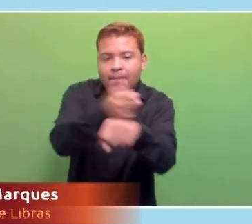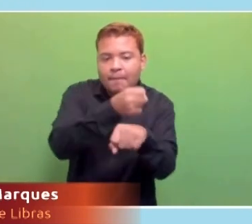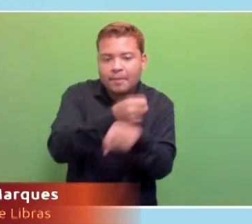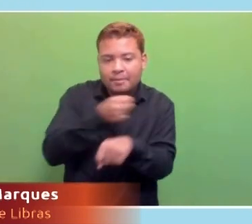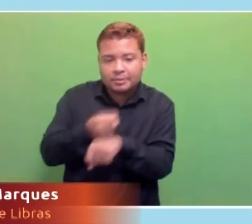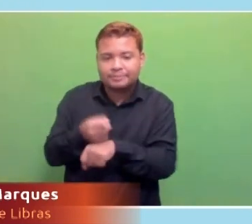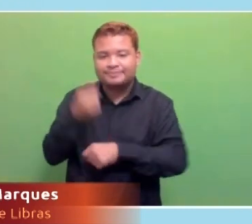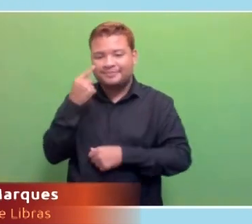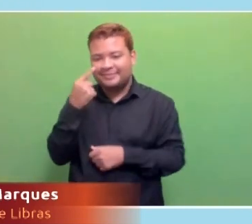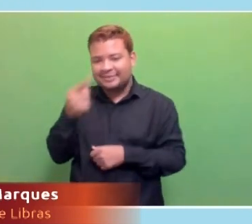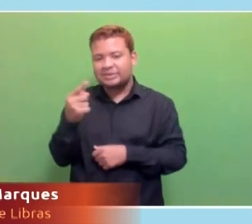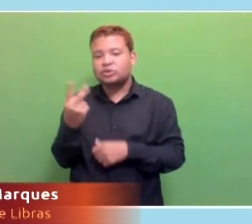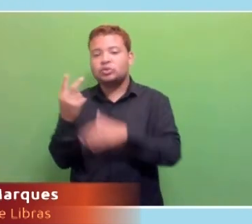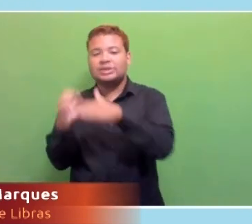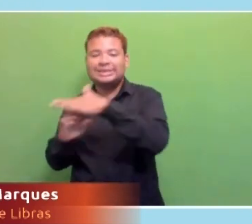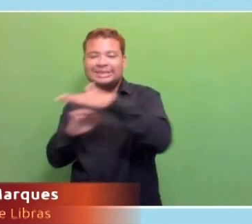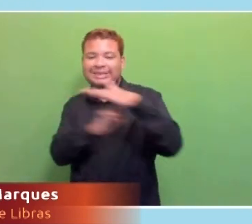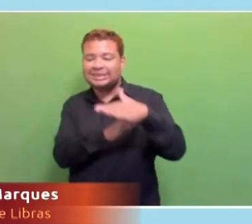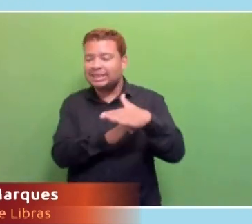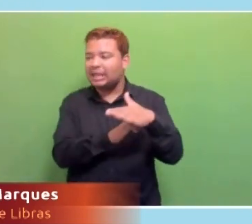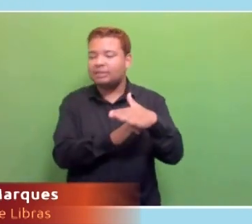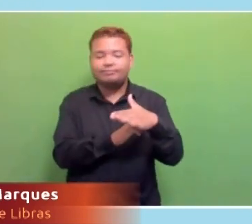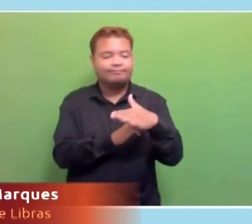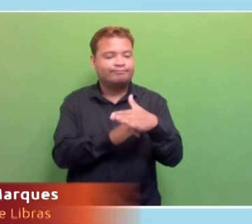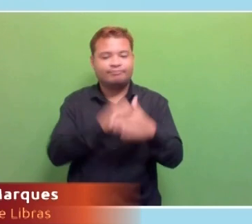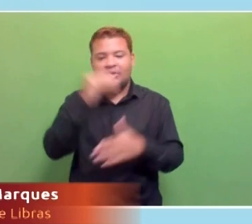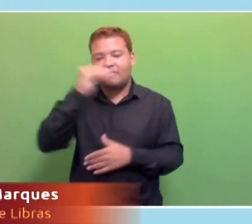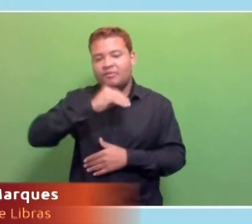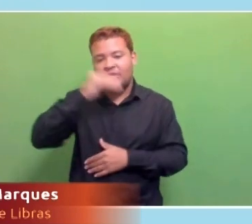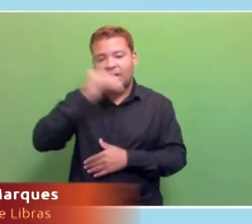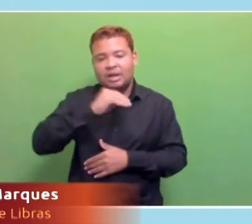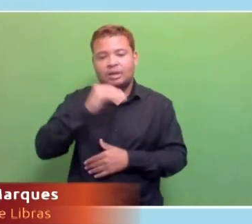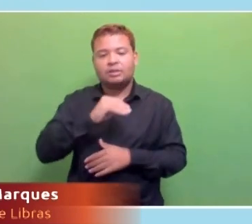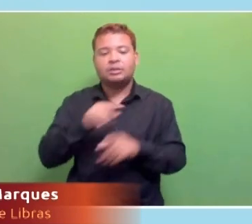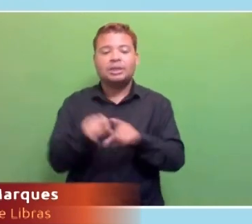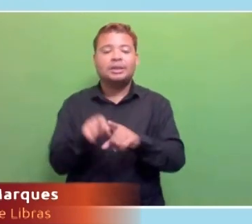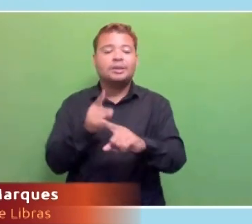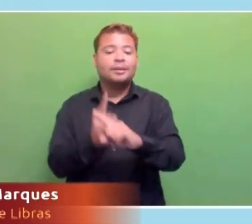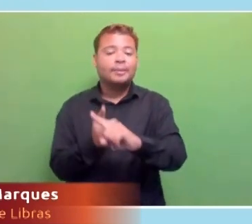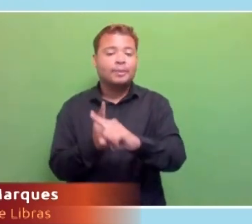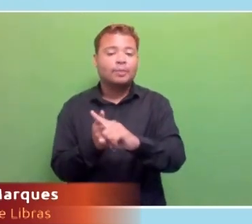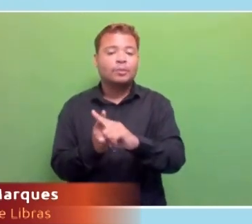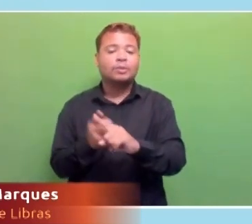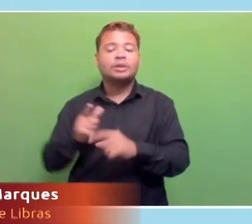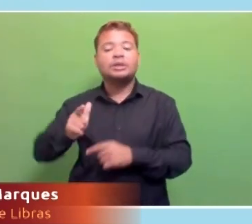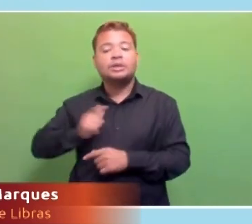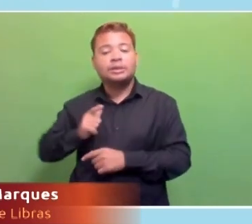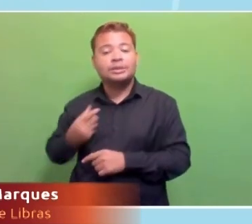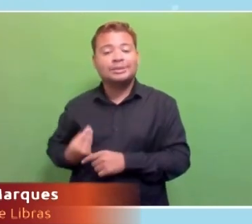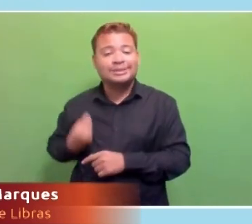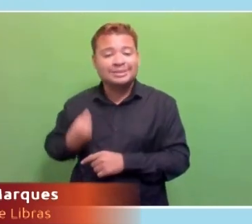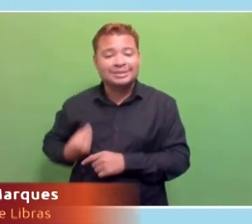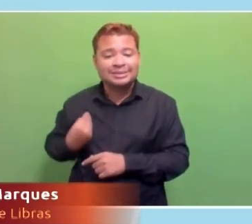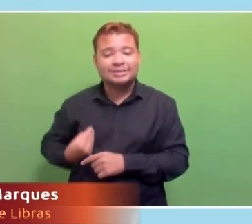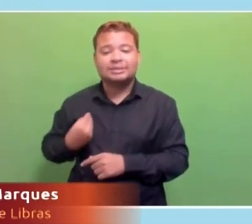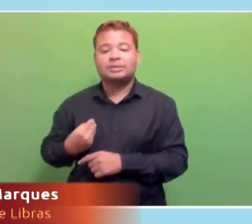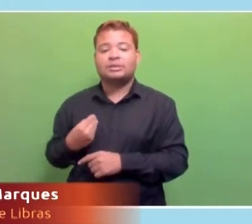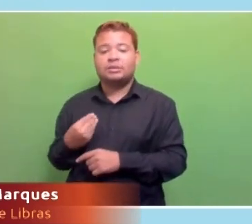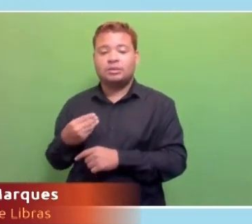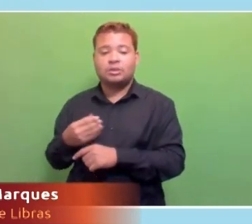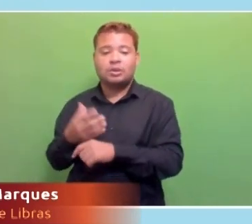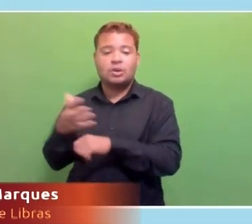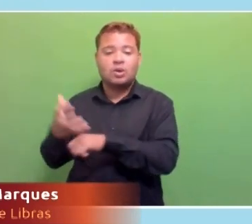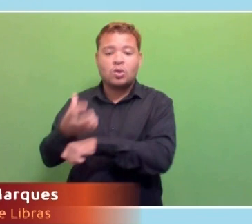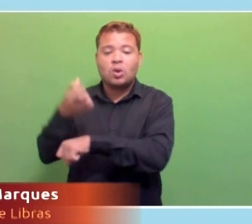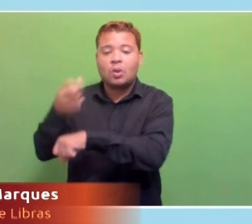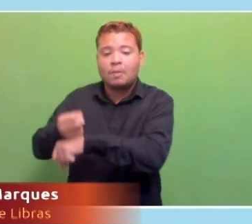se enfraquecendo, porque havia também a presença forte de colônias, que são chamadas de ocupações.